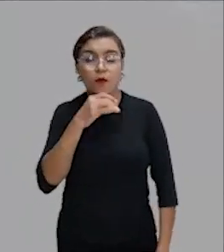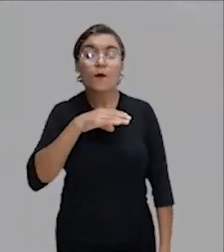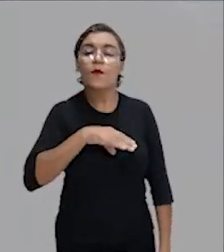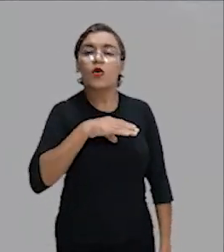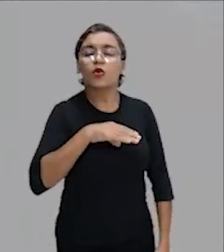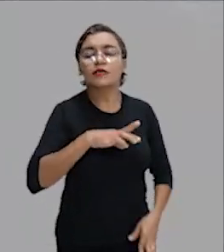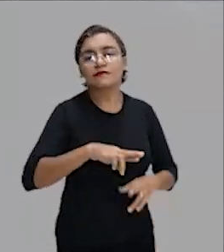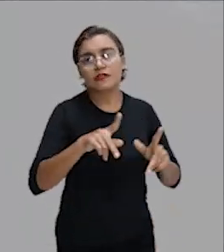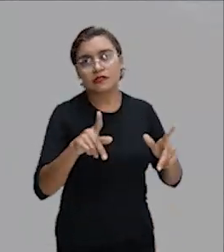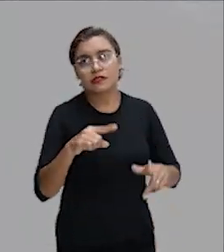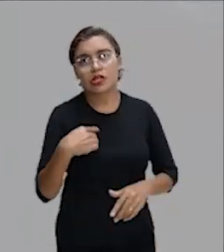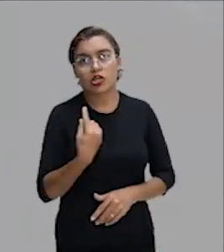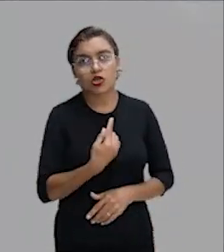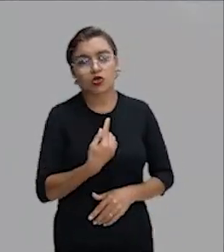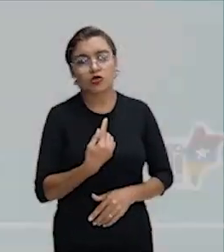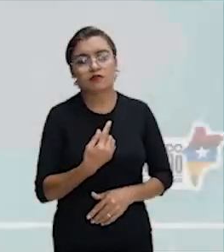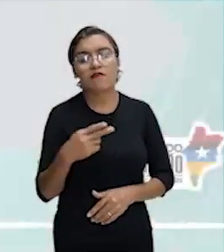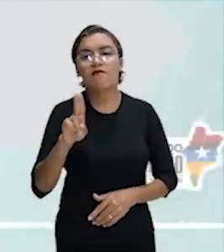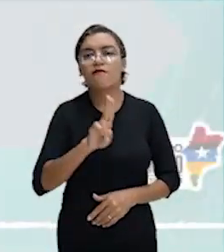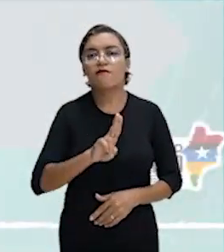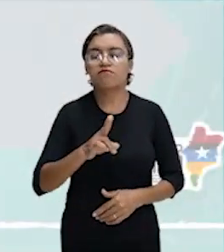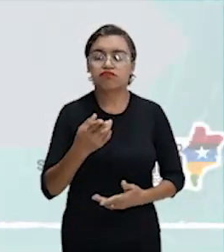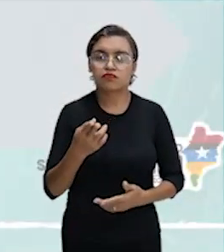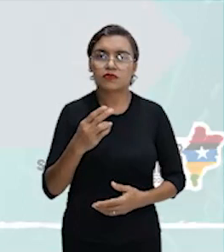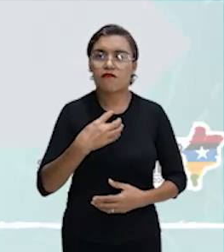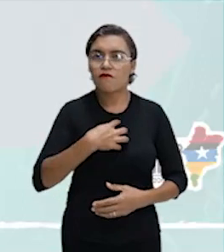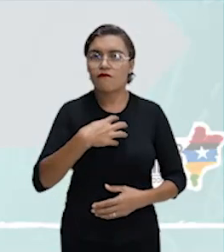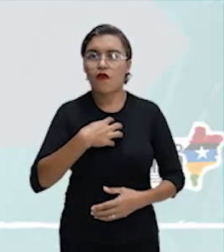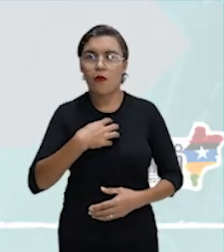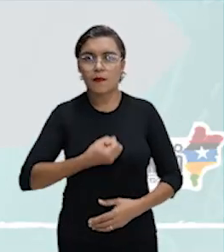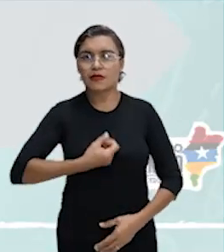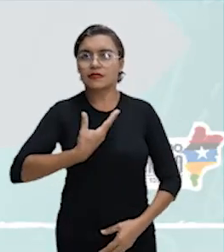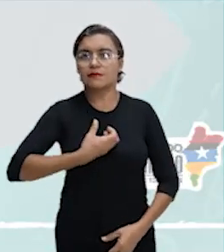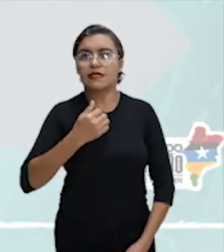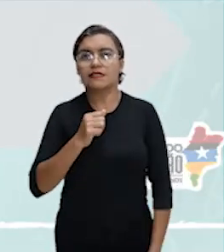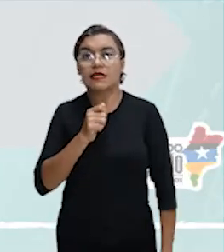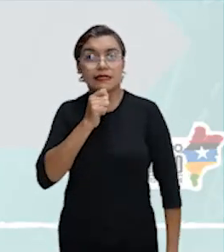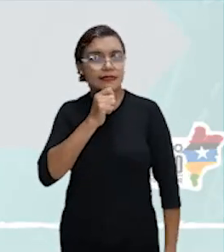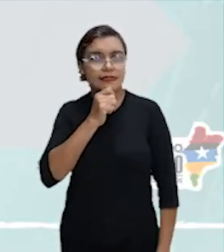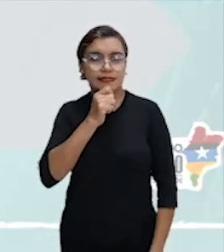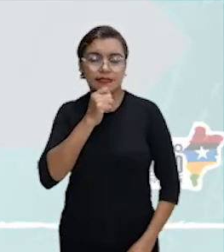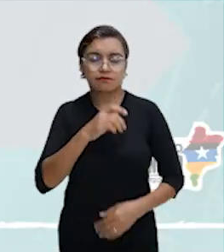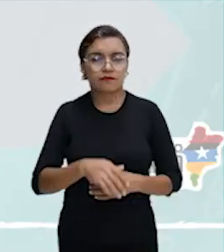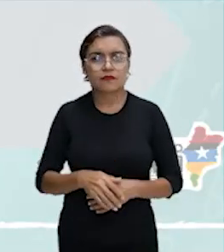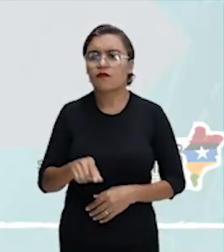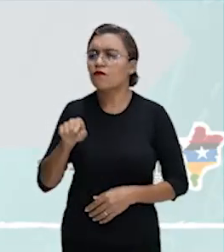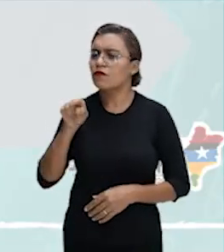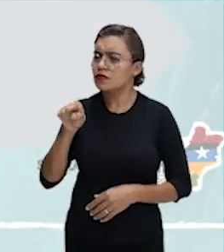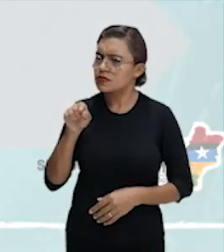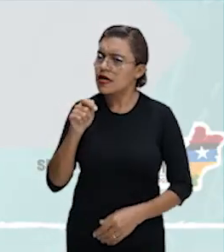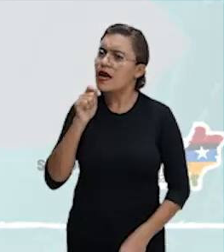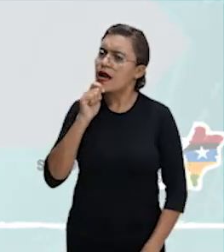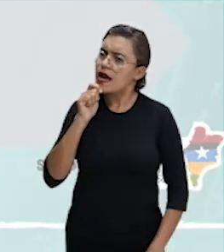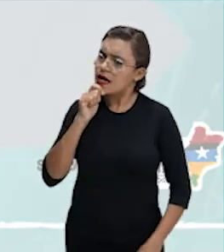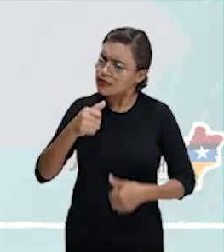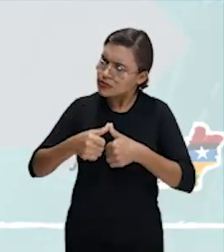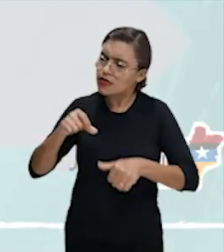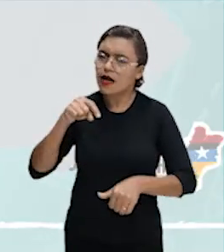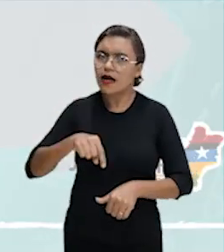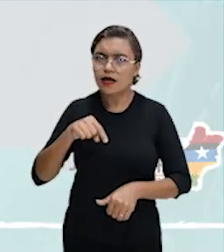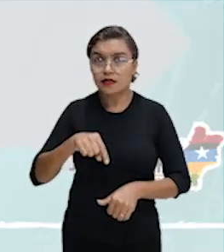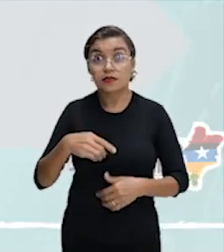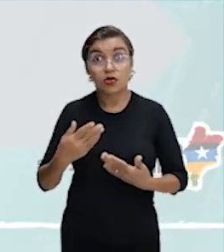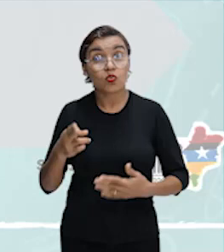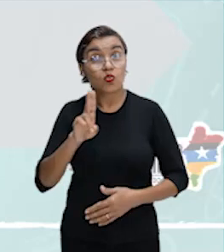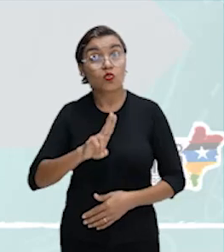diferenciação pela nossa entonação, pela forma que você expressa esse ainda, tá? Você ainda está aqui, então é uma entonação